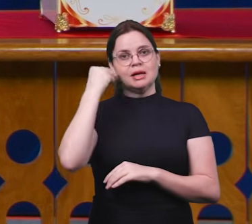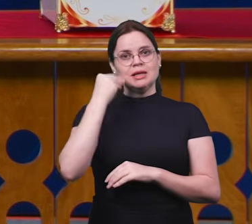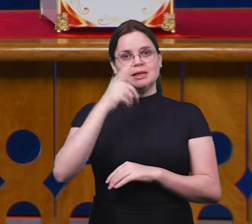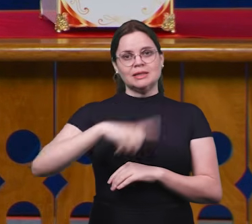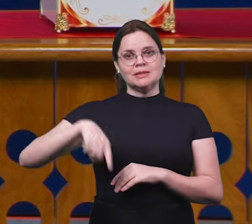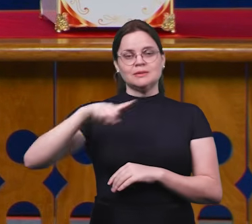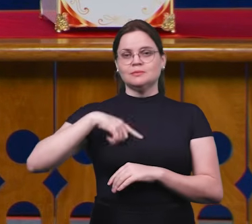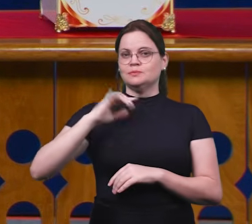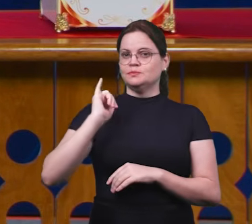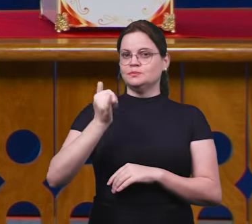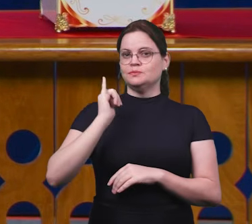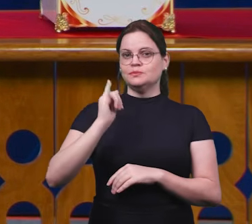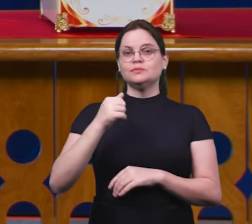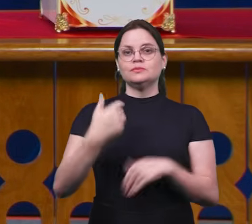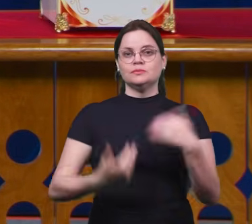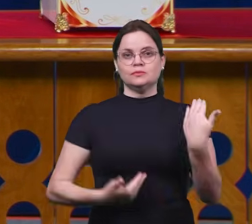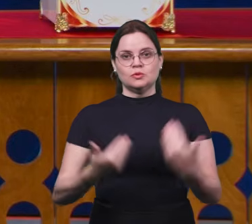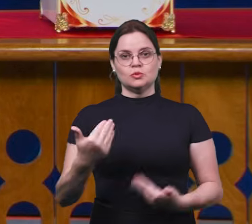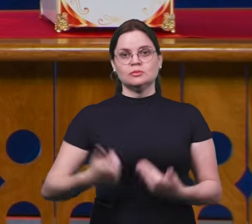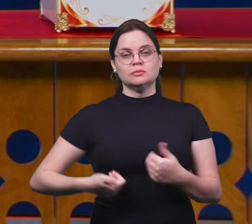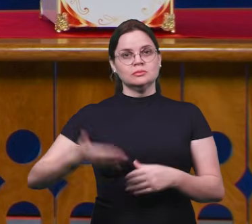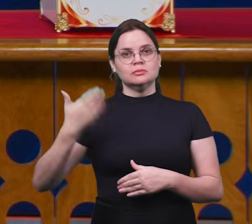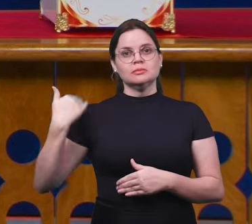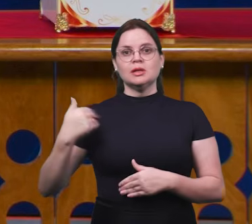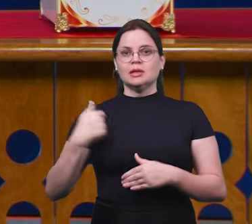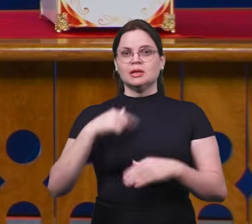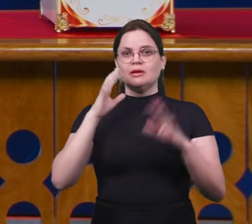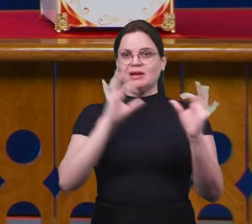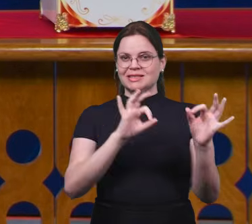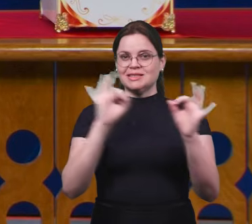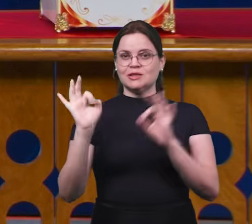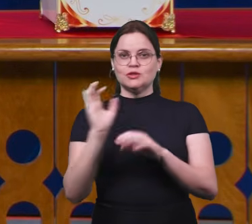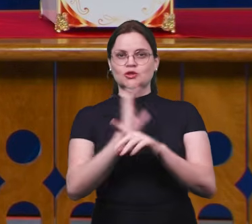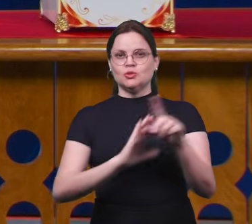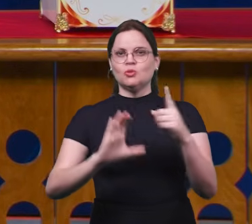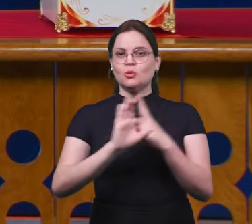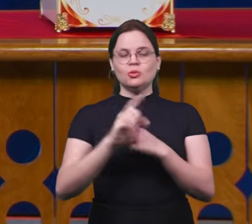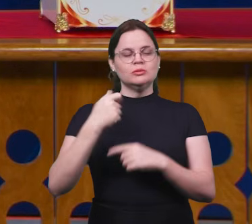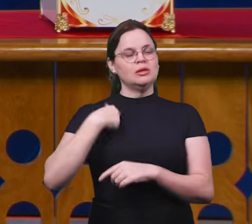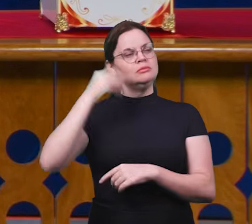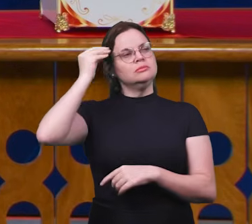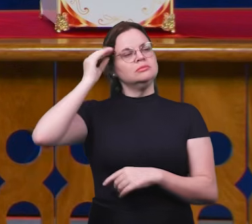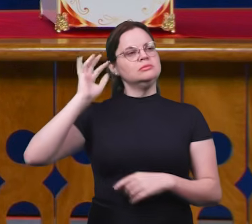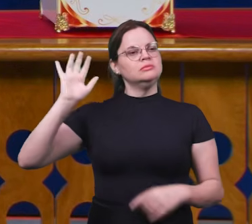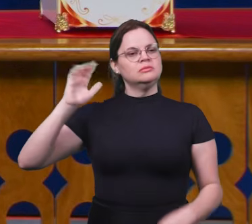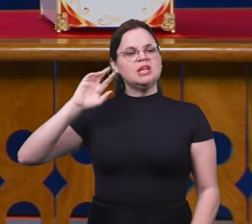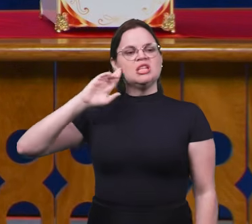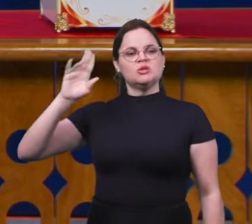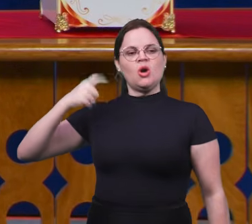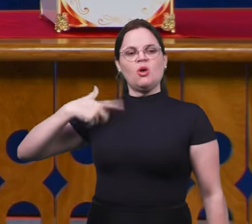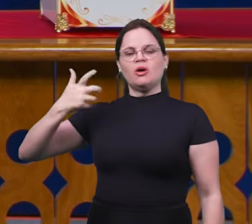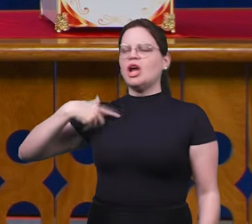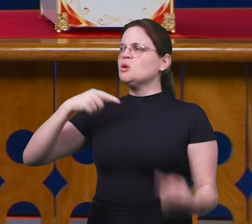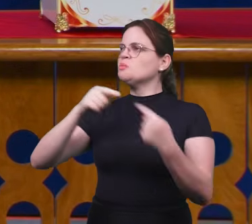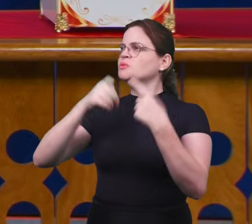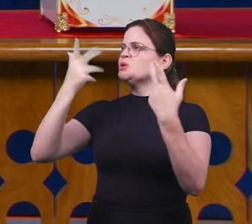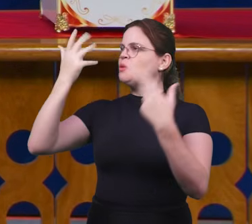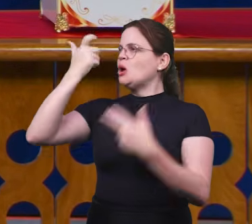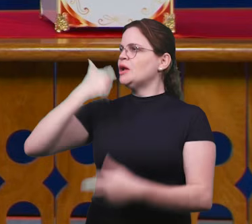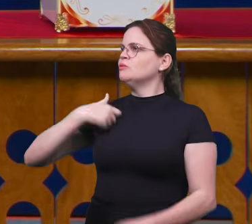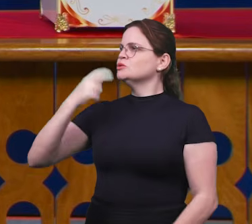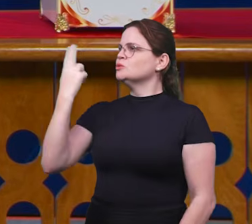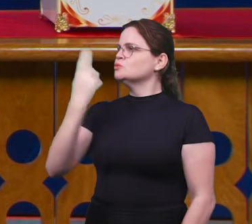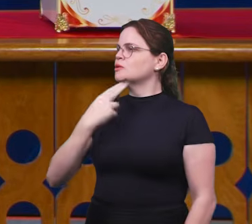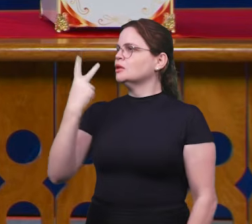experiência que nós contamos aqui daquele servo que estava lá assistindo aquele culto e diz, Senhor, eu serei este homem. Meu irmão, minha